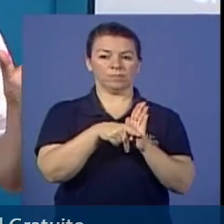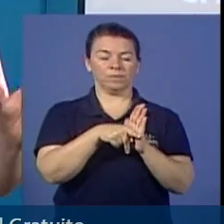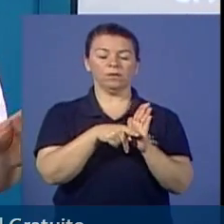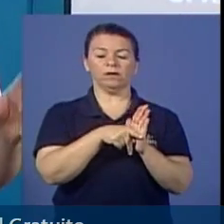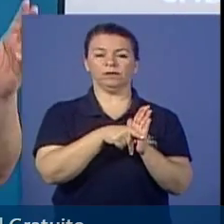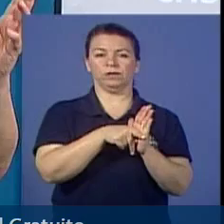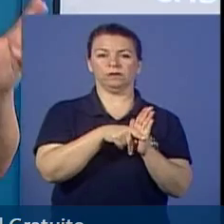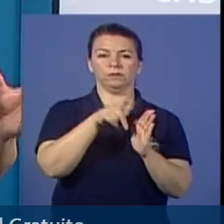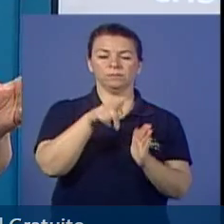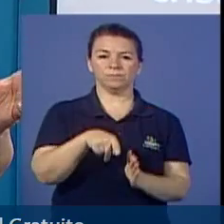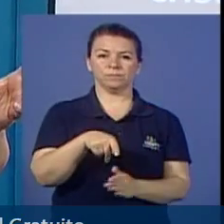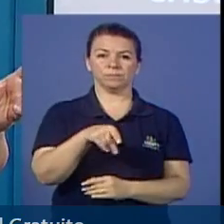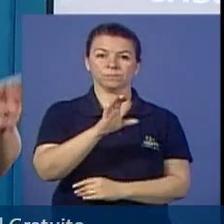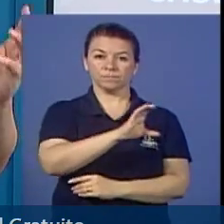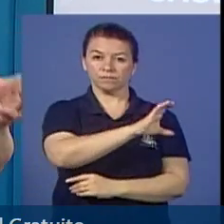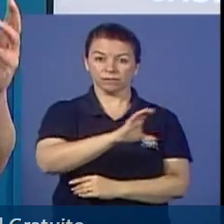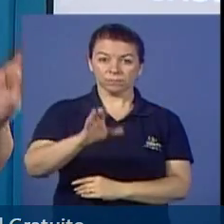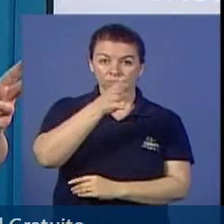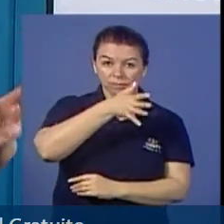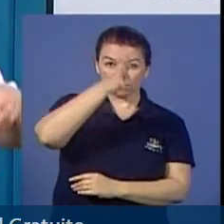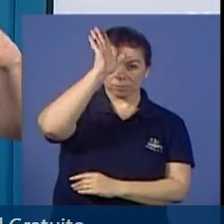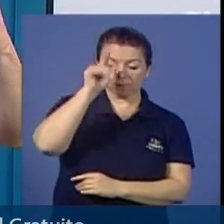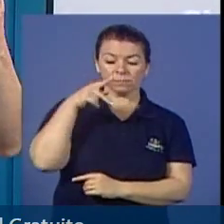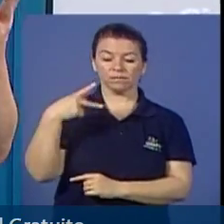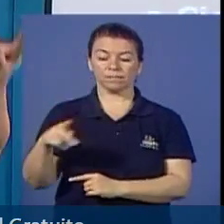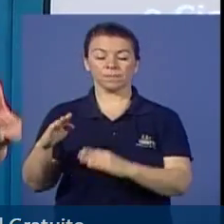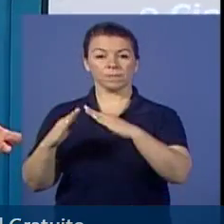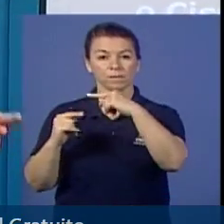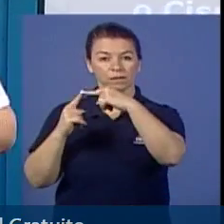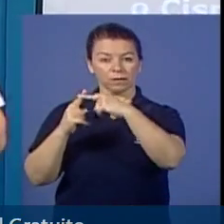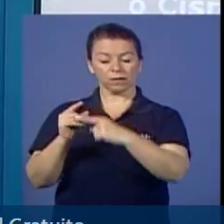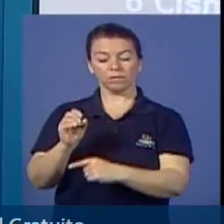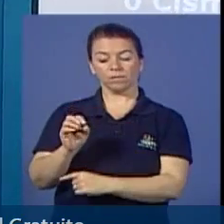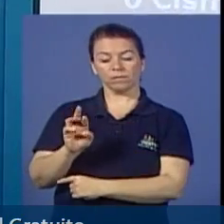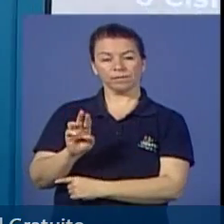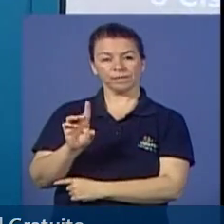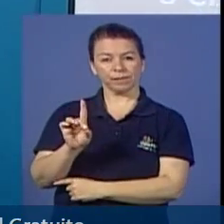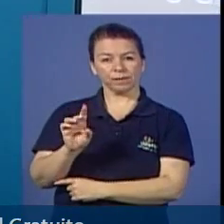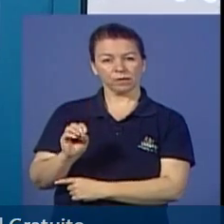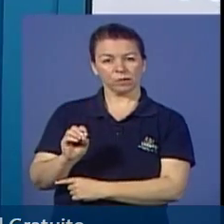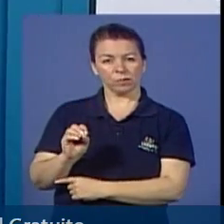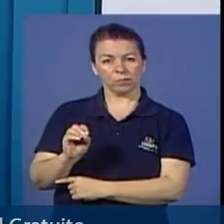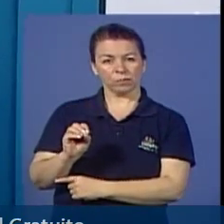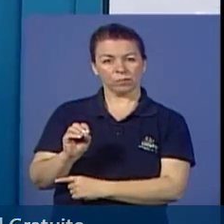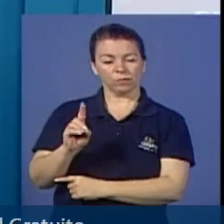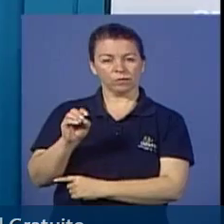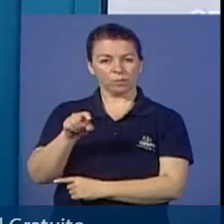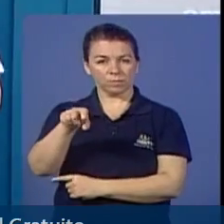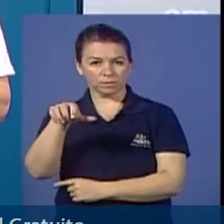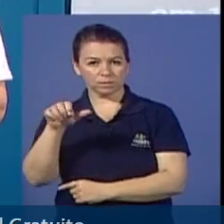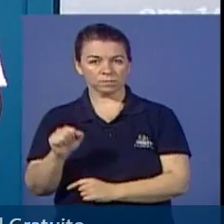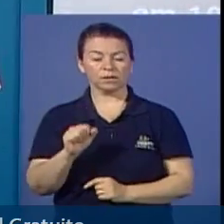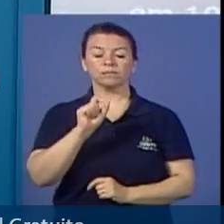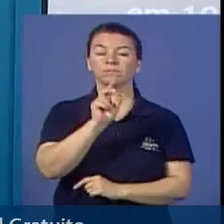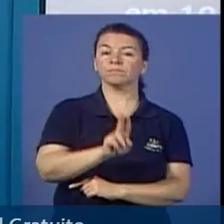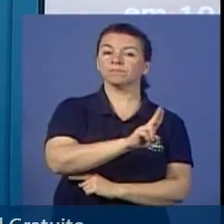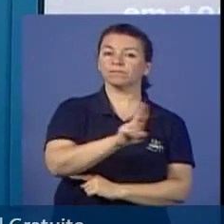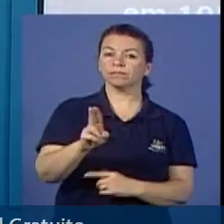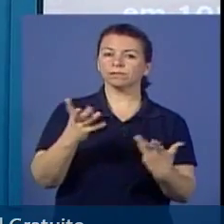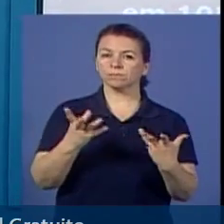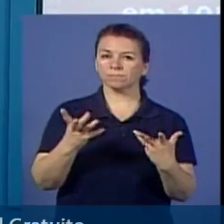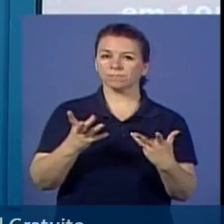igreja ortodoxa grega, com sede em Constantinopla. E o que o Papa quer? Retomar o controle